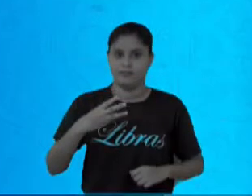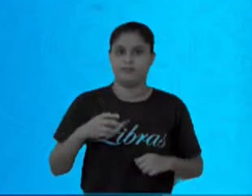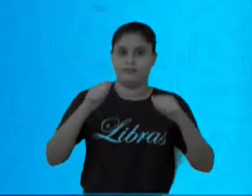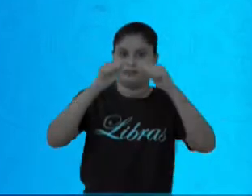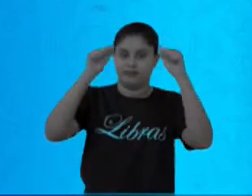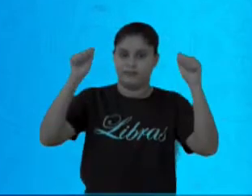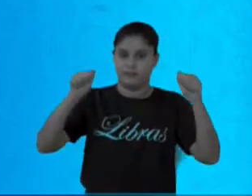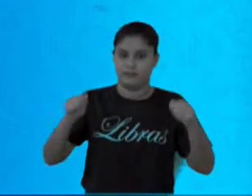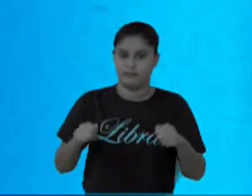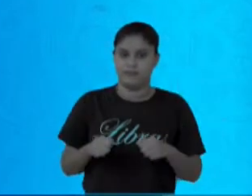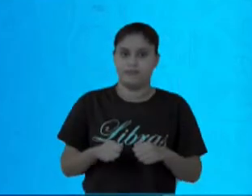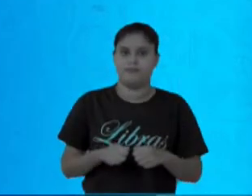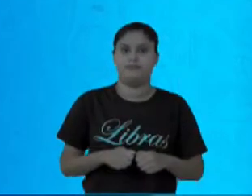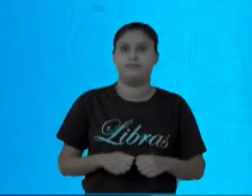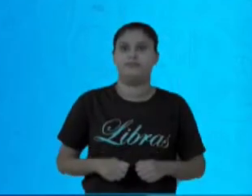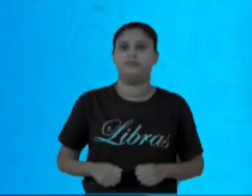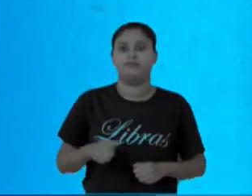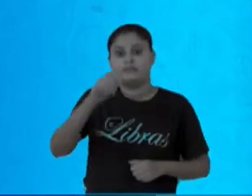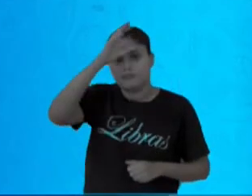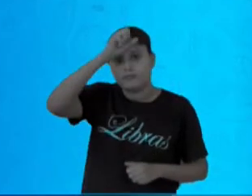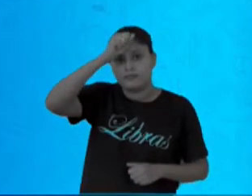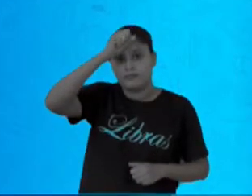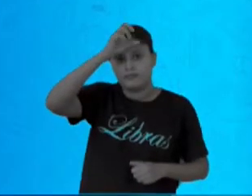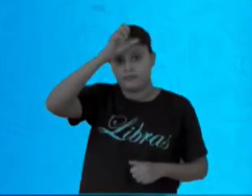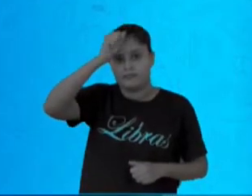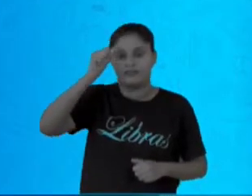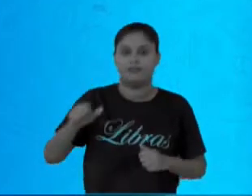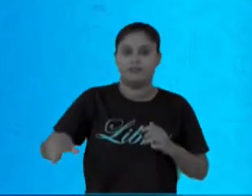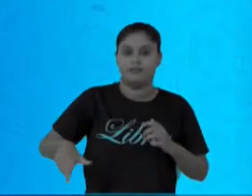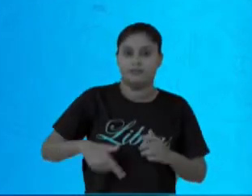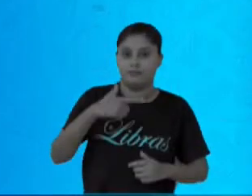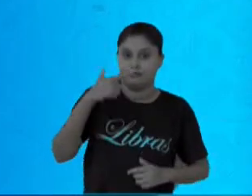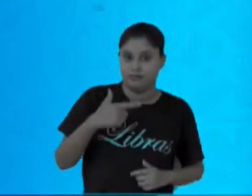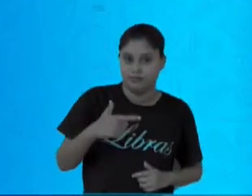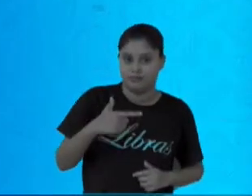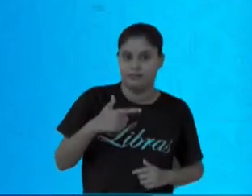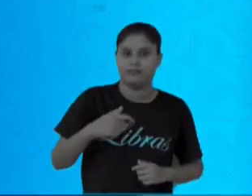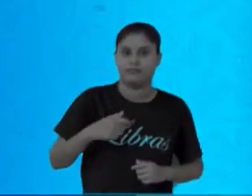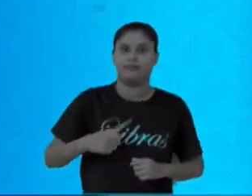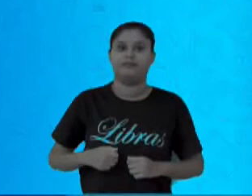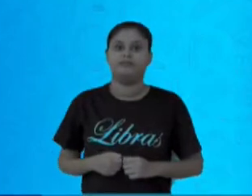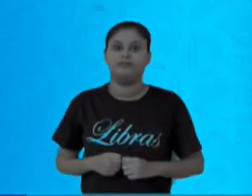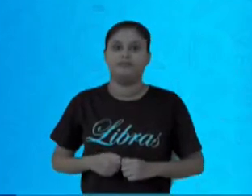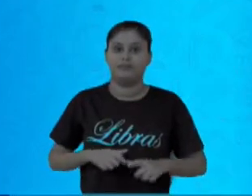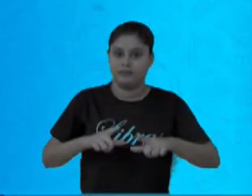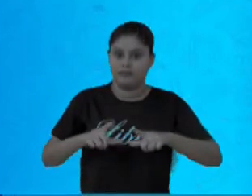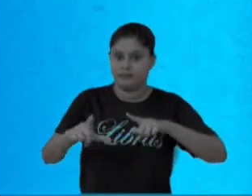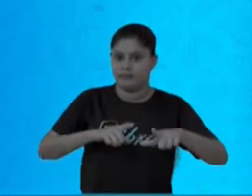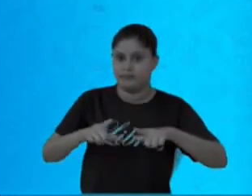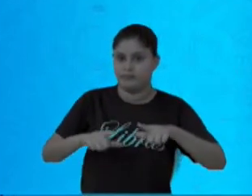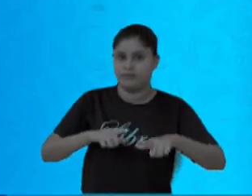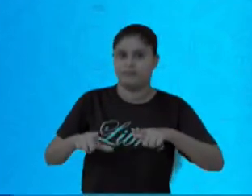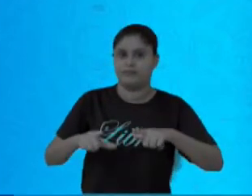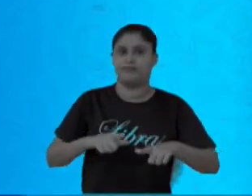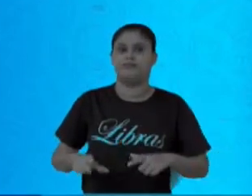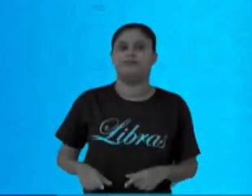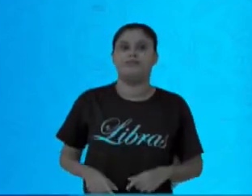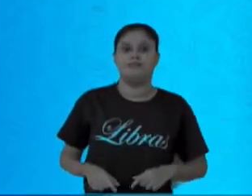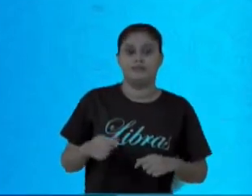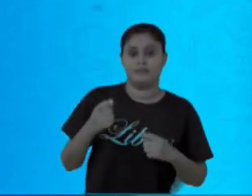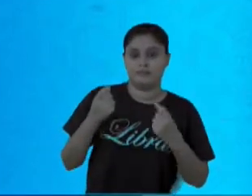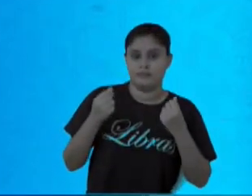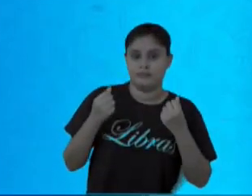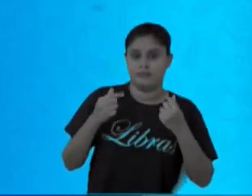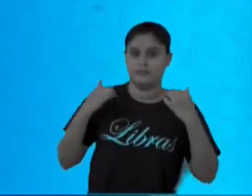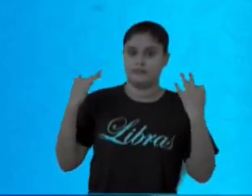trabalho. Iremos tra aprender hoje sobre as duas formas principais de trabalho da renda familiar, que